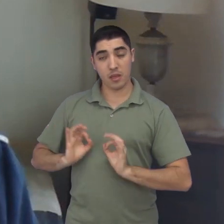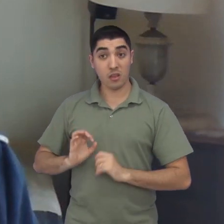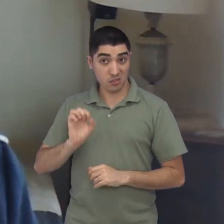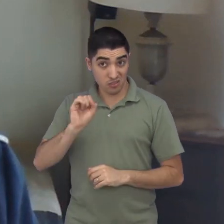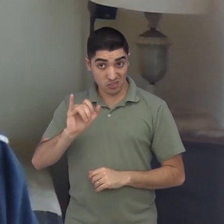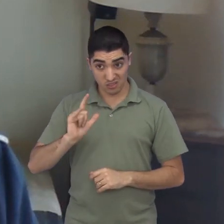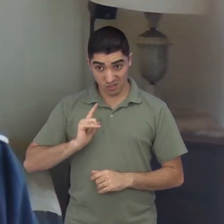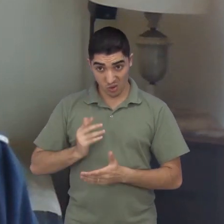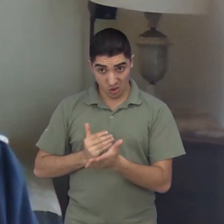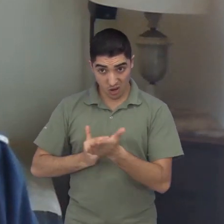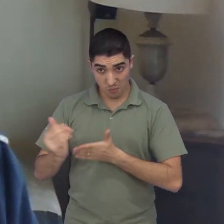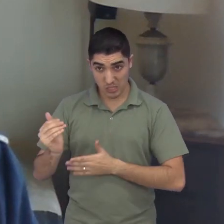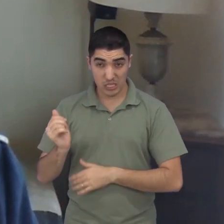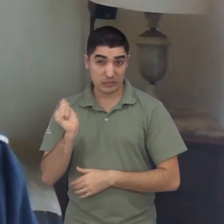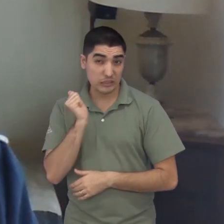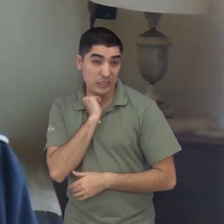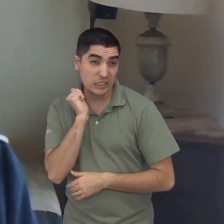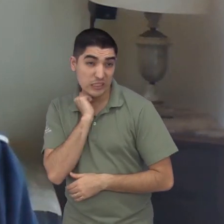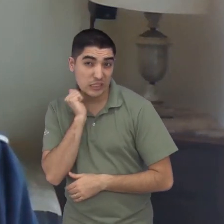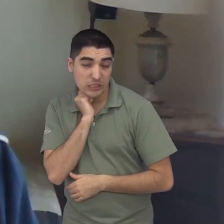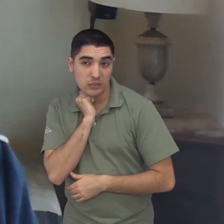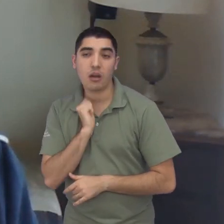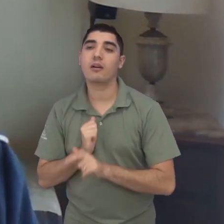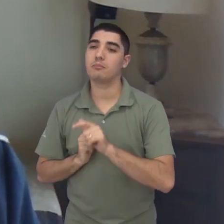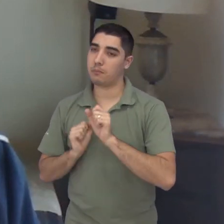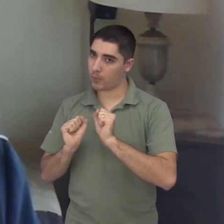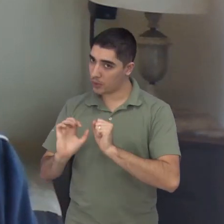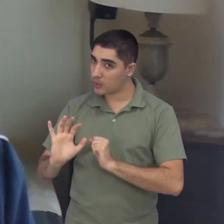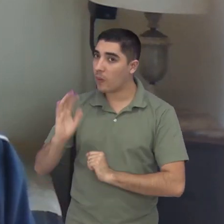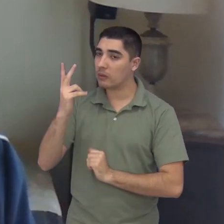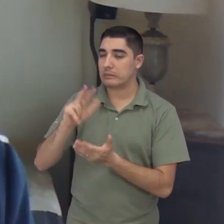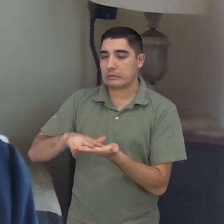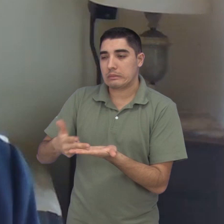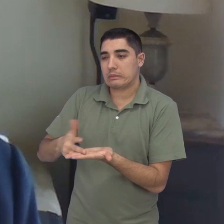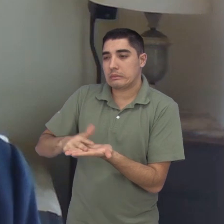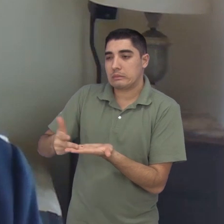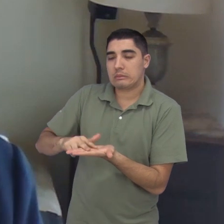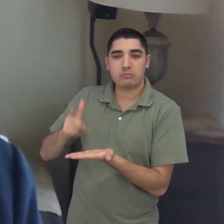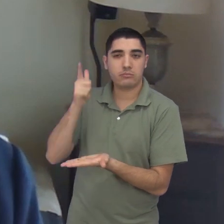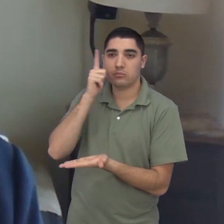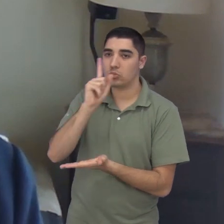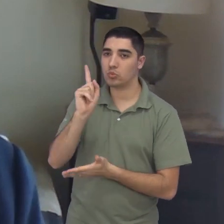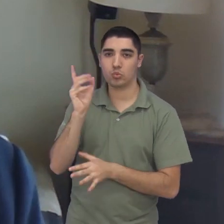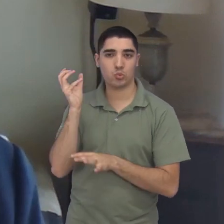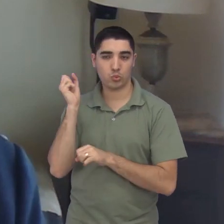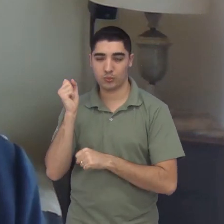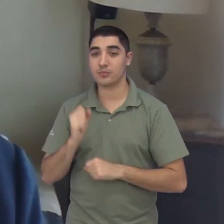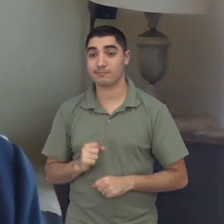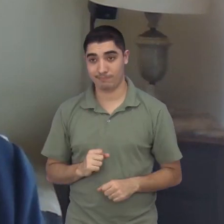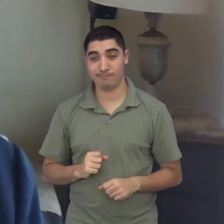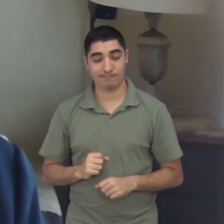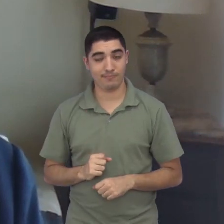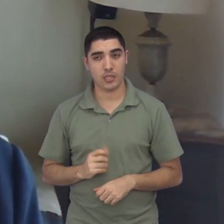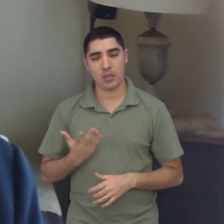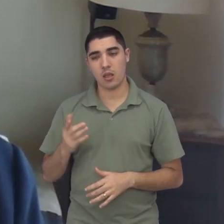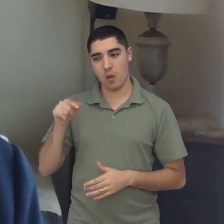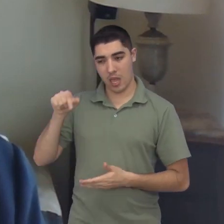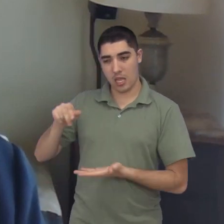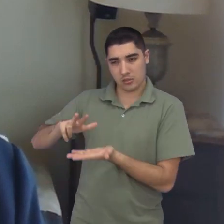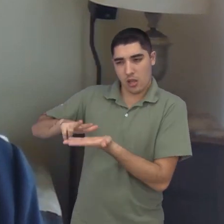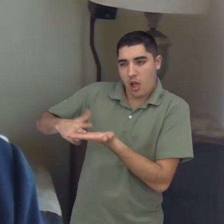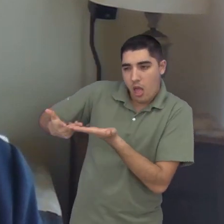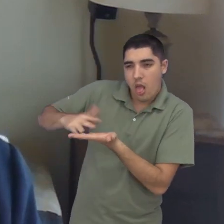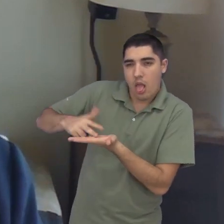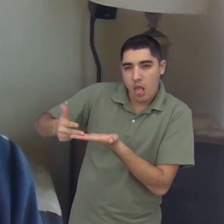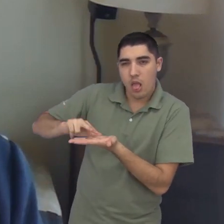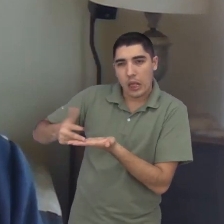está estressada, ela pode não conseguir dormir. E aí vem a insônia, que é o que você está falando, né? A insônia,